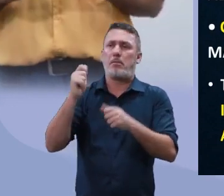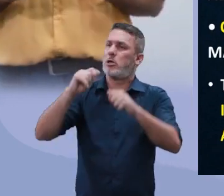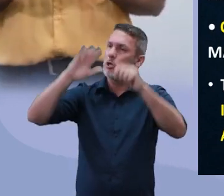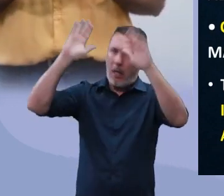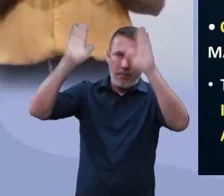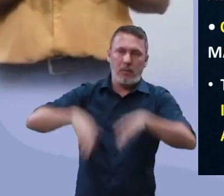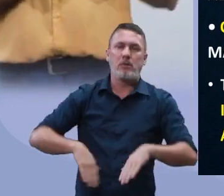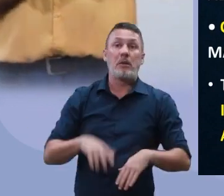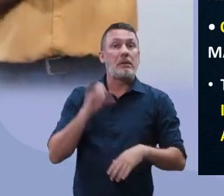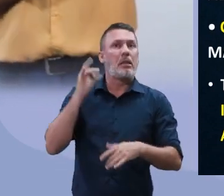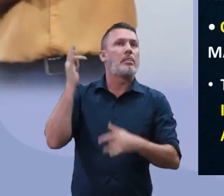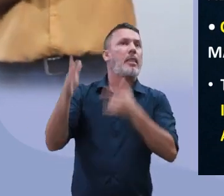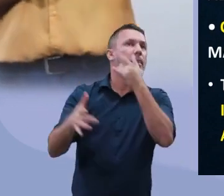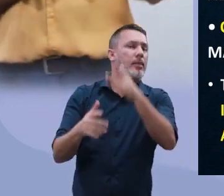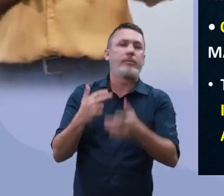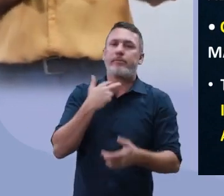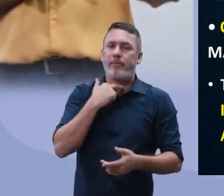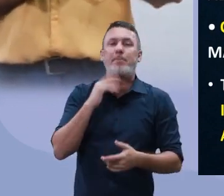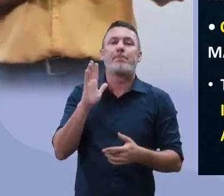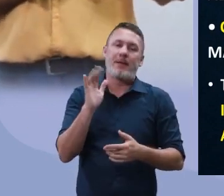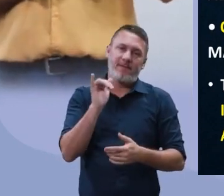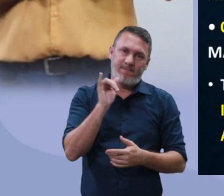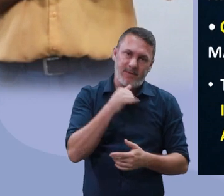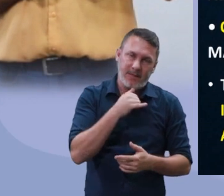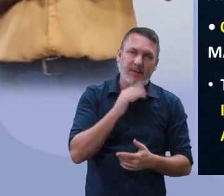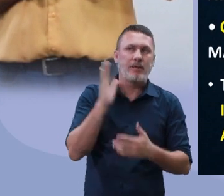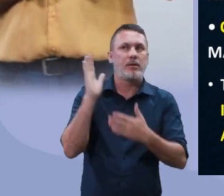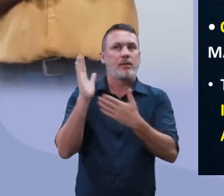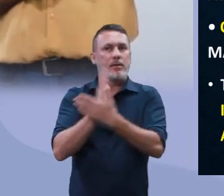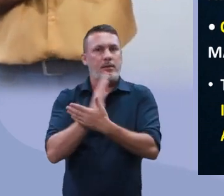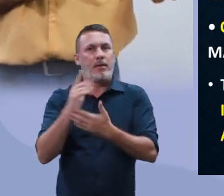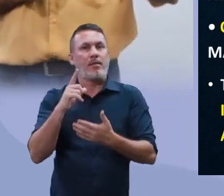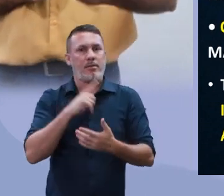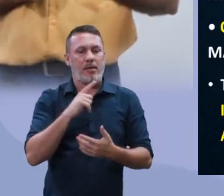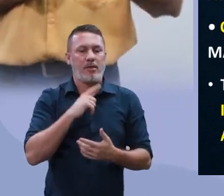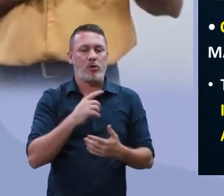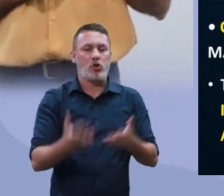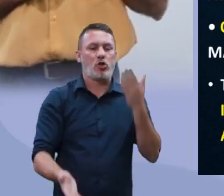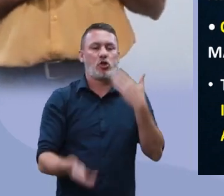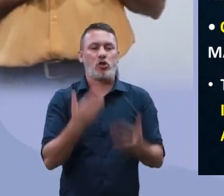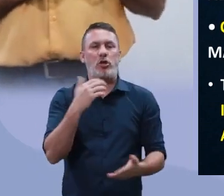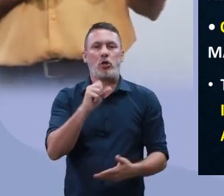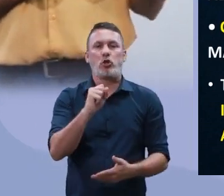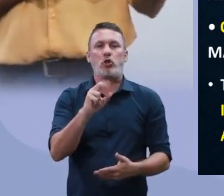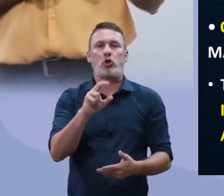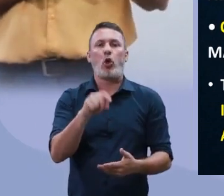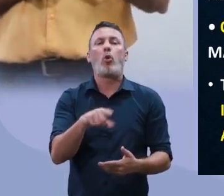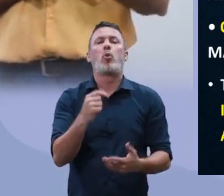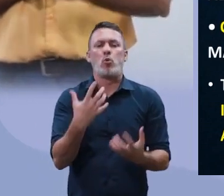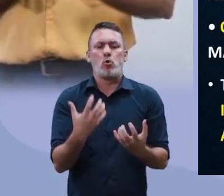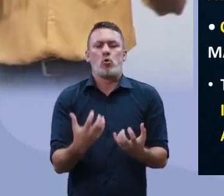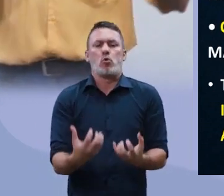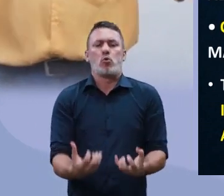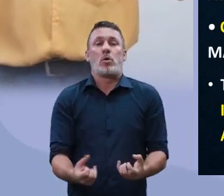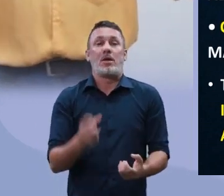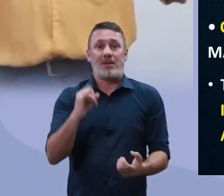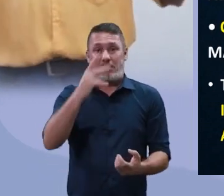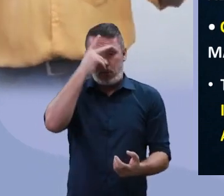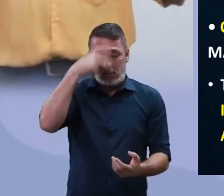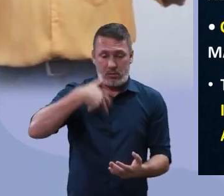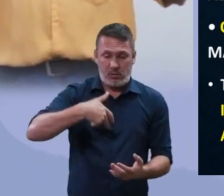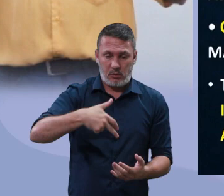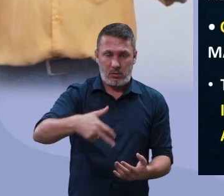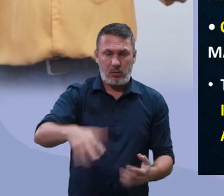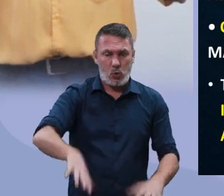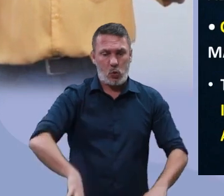toda desmontada, né, e infelizmente até mesmo o solo tem que ser retirado e acaba sendo descartado